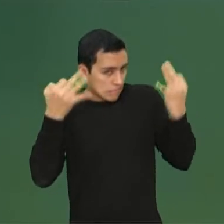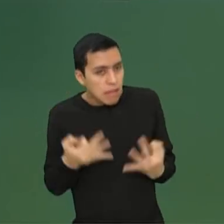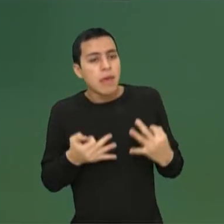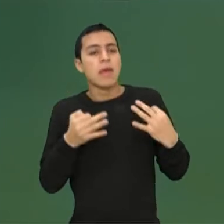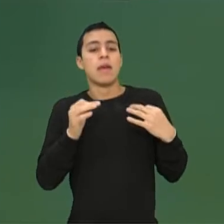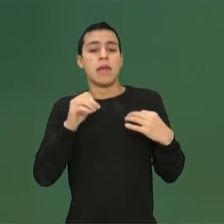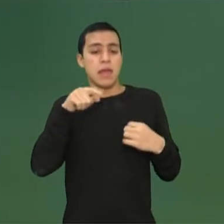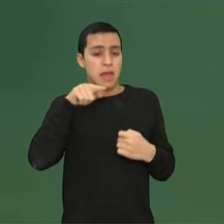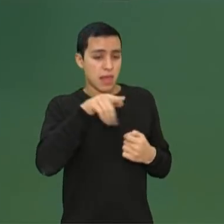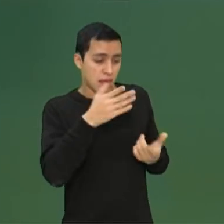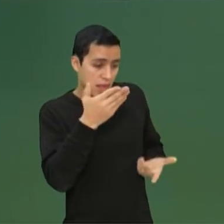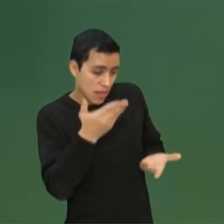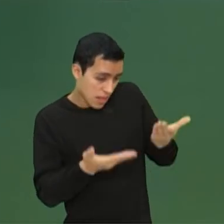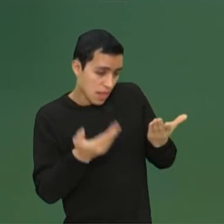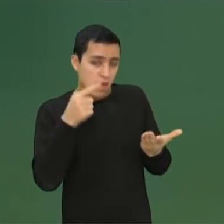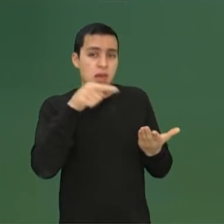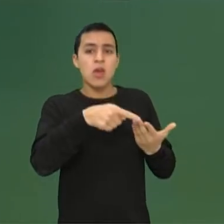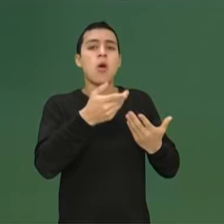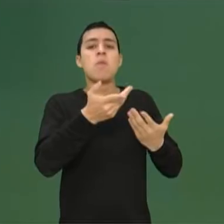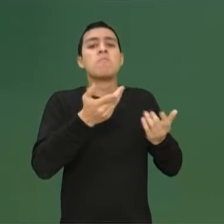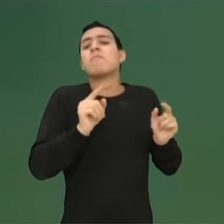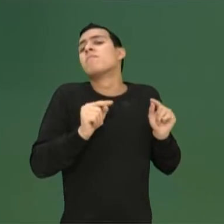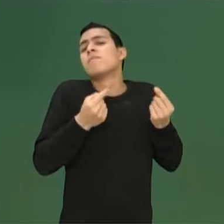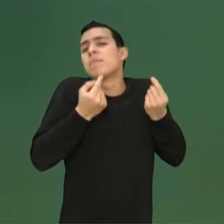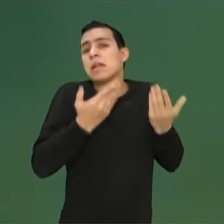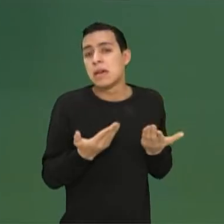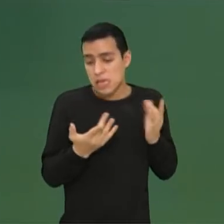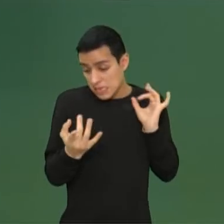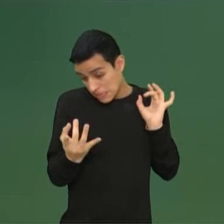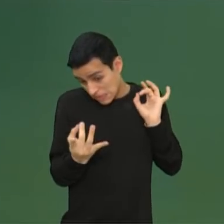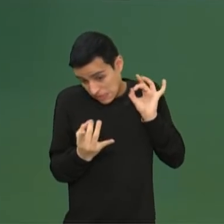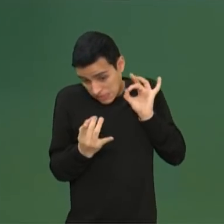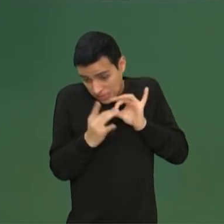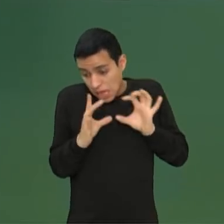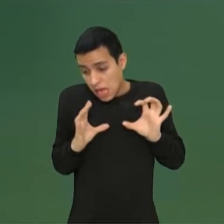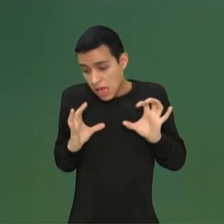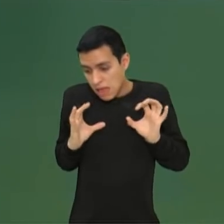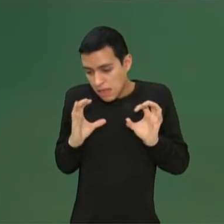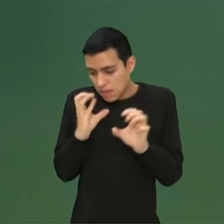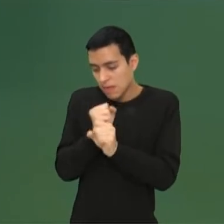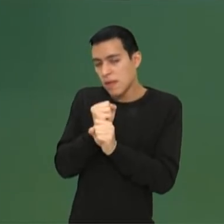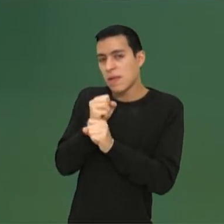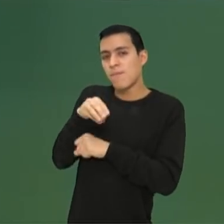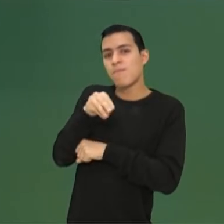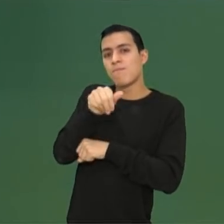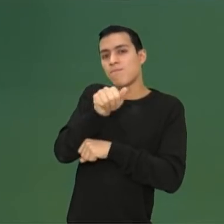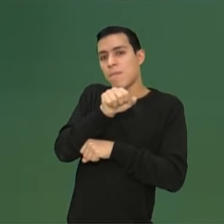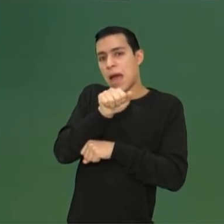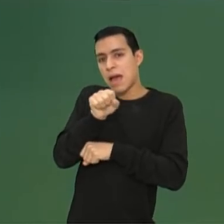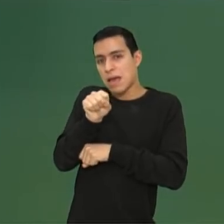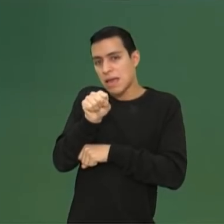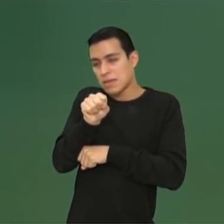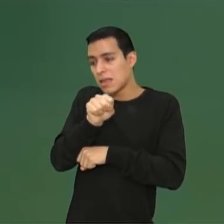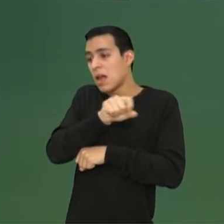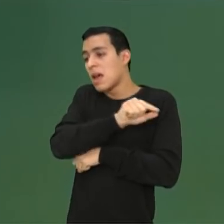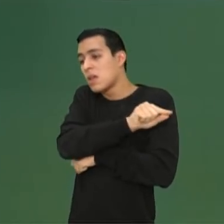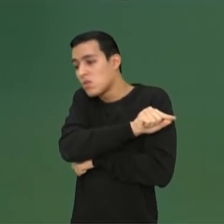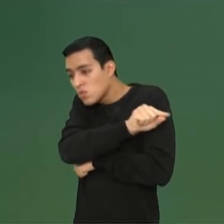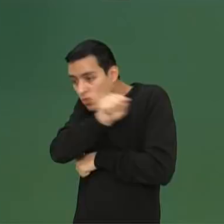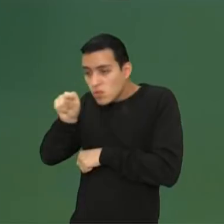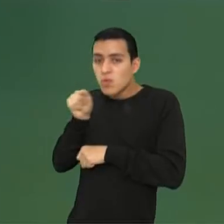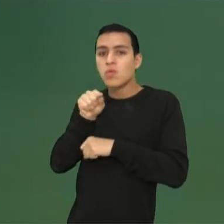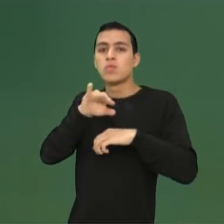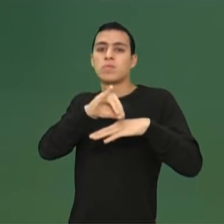a balança é um instrumento específico para medir a massa dos corpos, ou seja, quanto ele tem